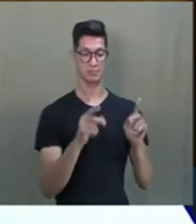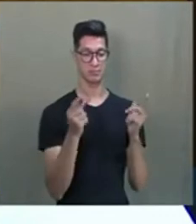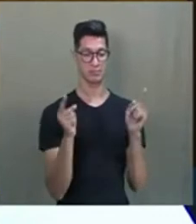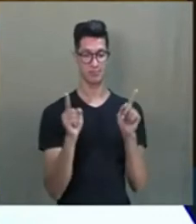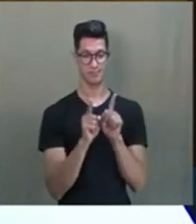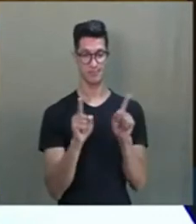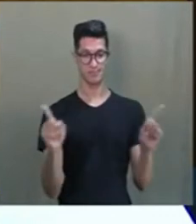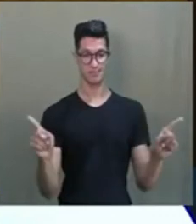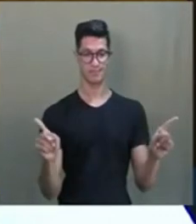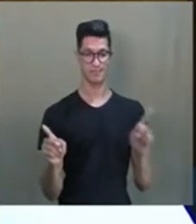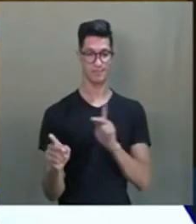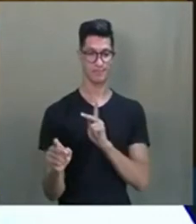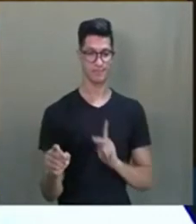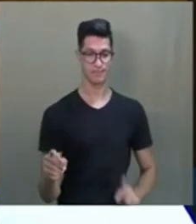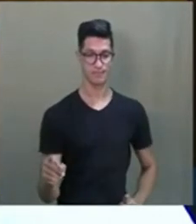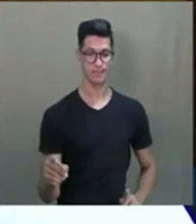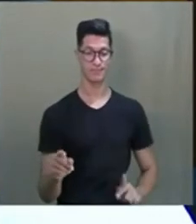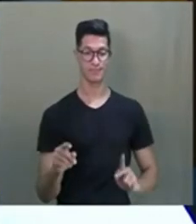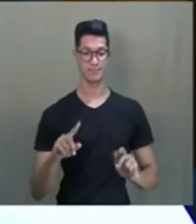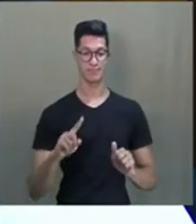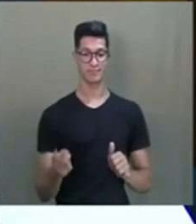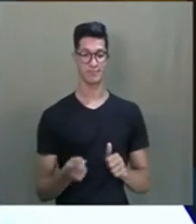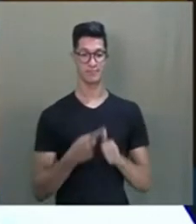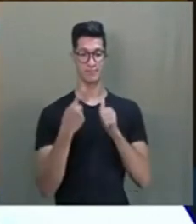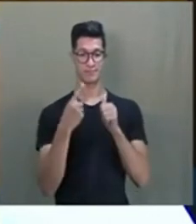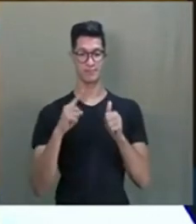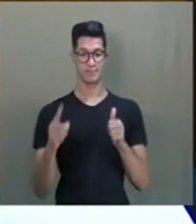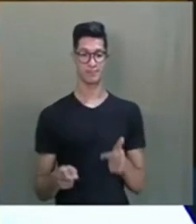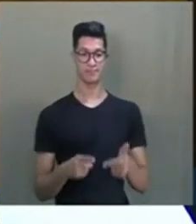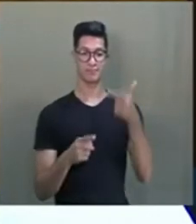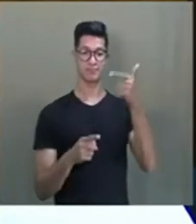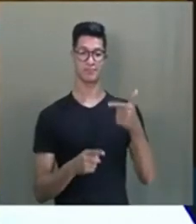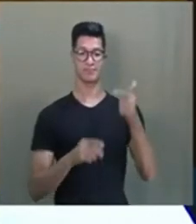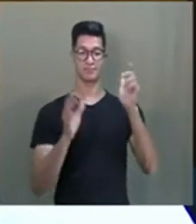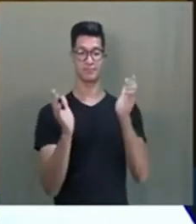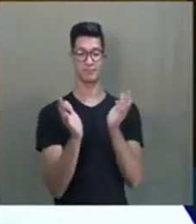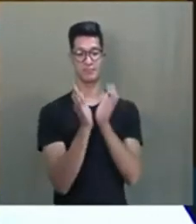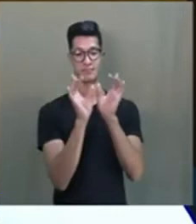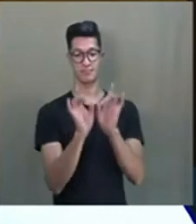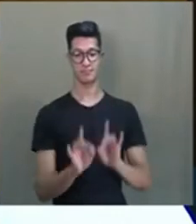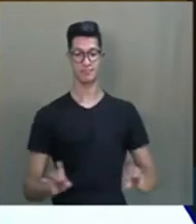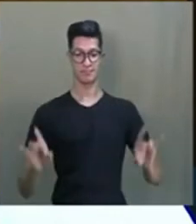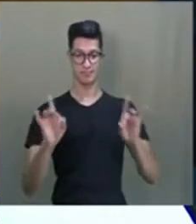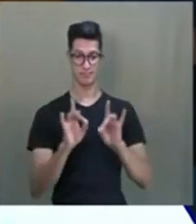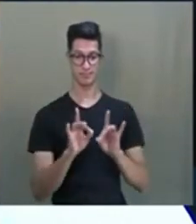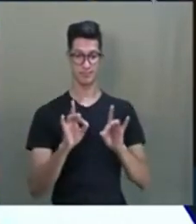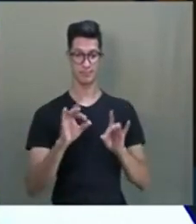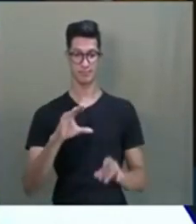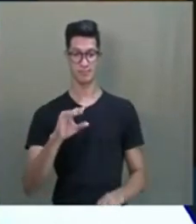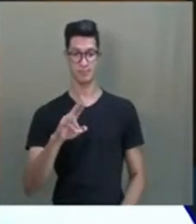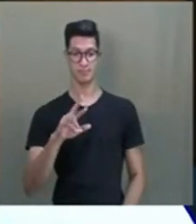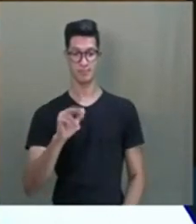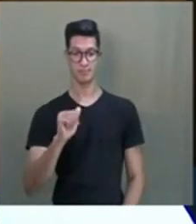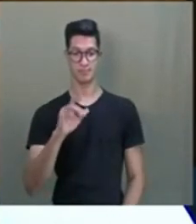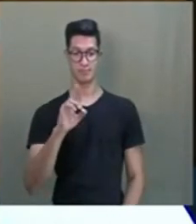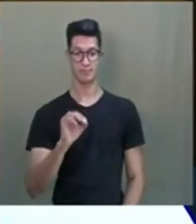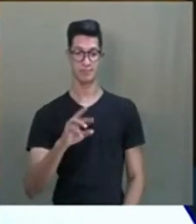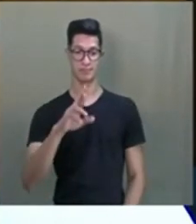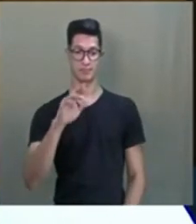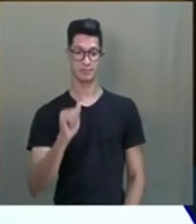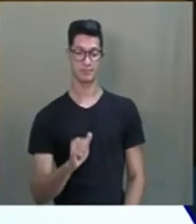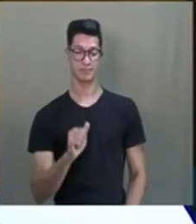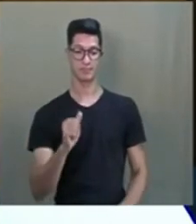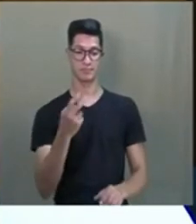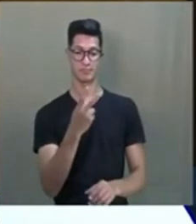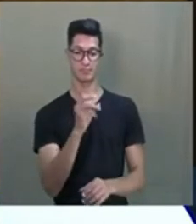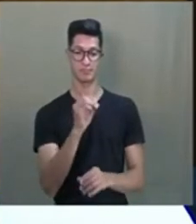respectivamente presidentes da primeira e da segunda Comissão Especial Curadora do Bicentenário da Independência